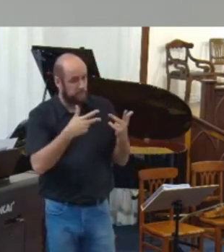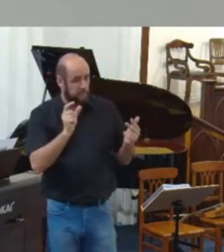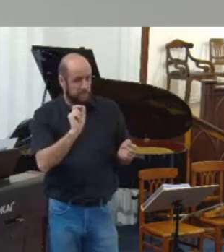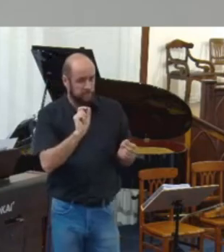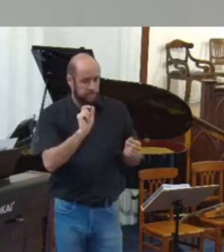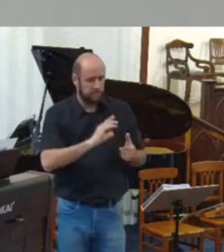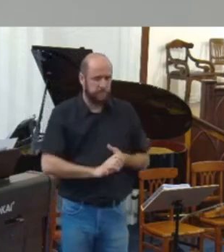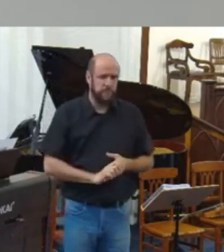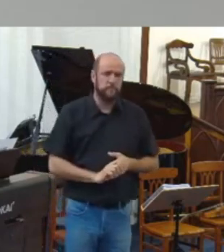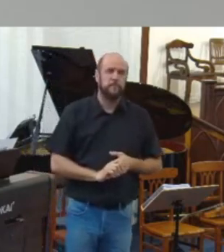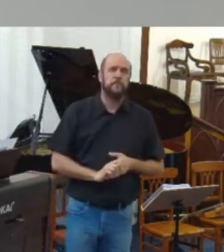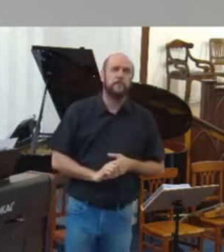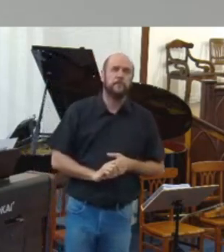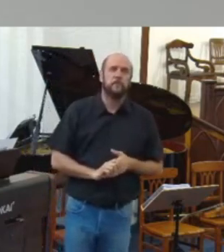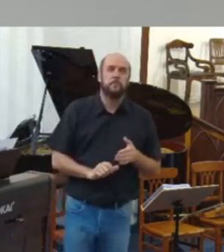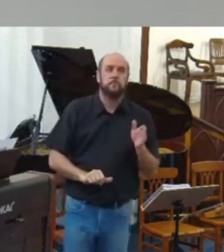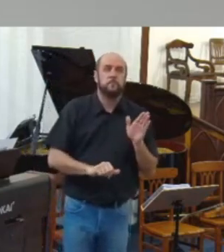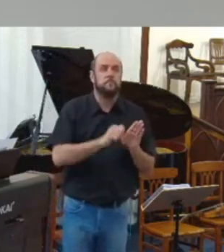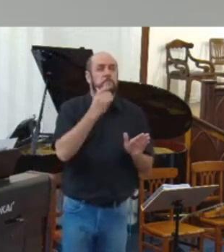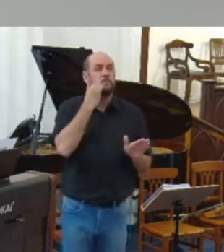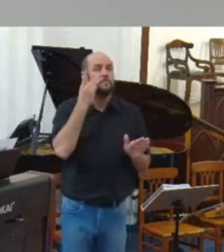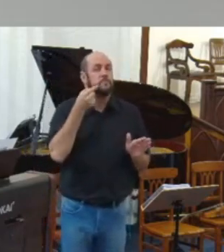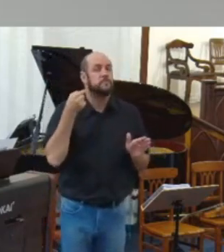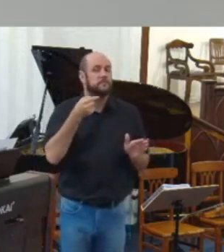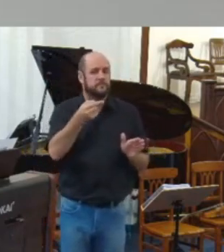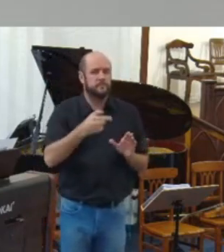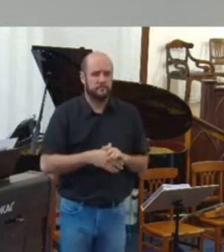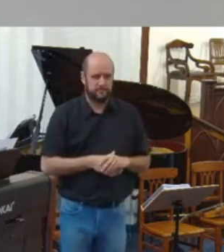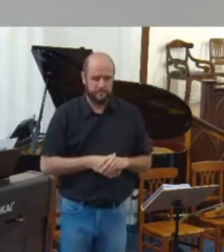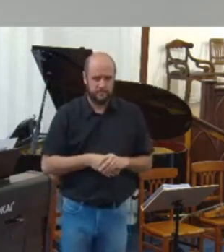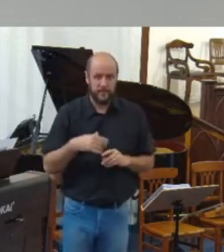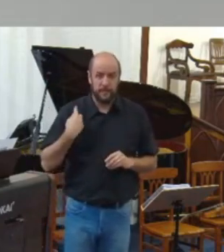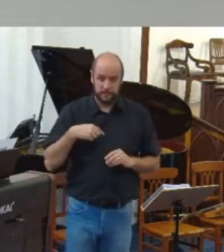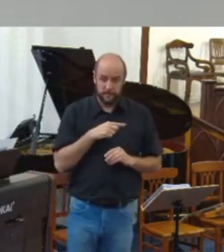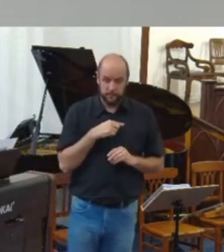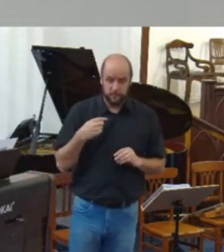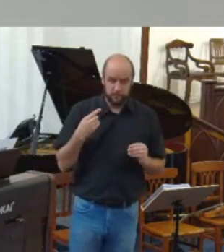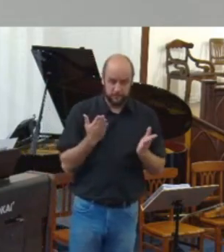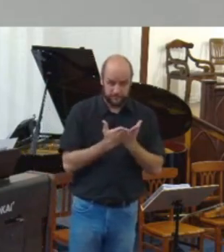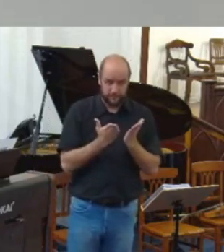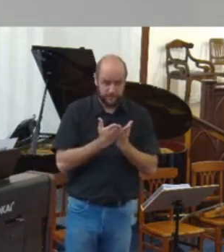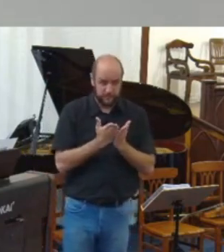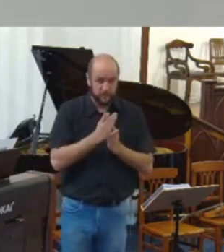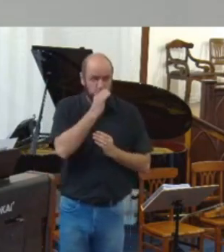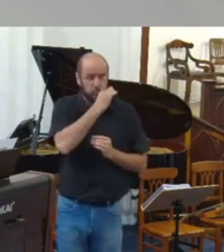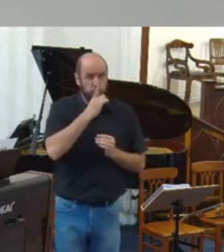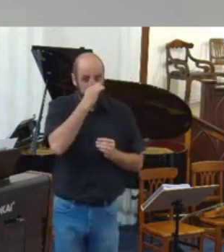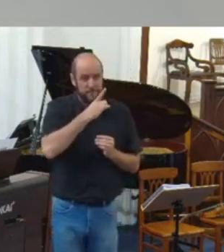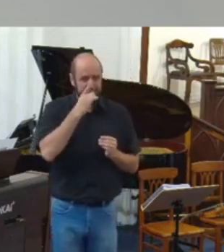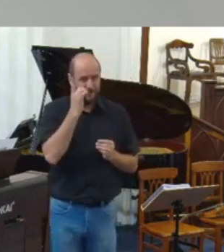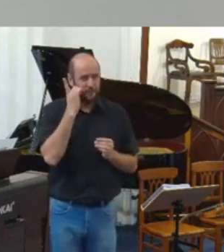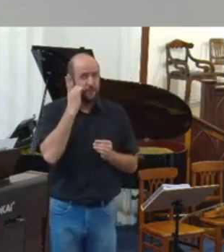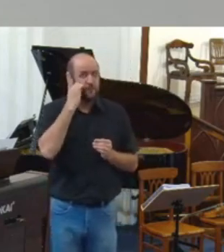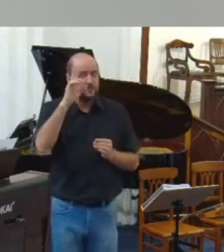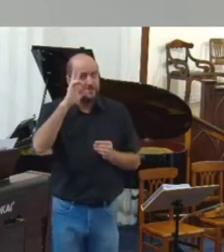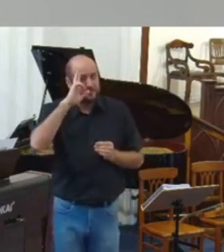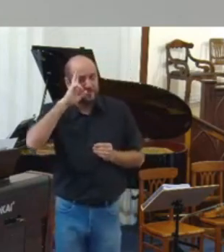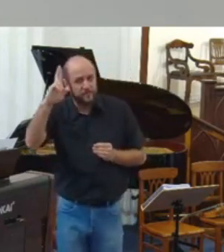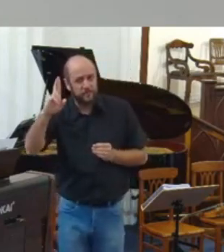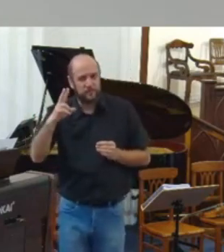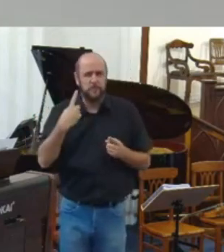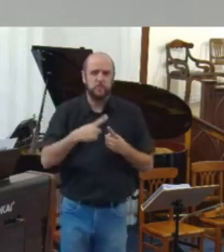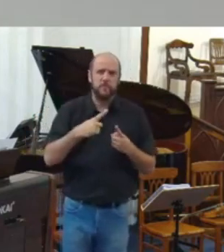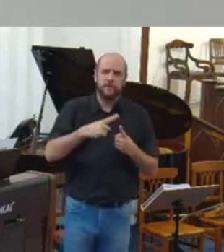coisa. O primeiro dia da semana, por isso nós os cristãos temos o domingo como o dia do Senhor. Porque